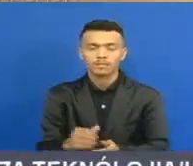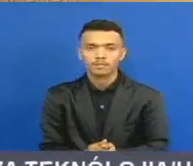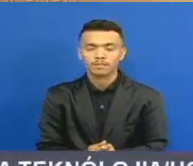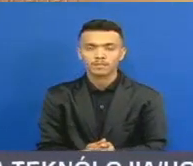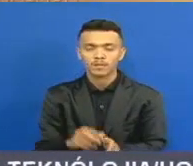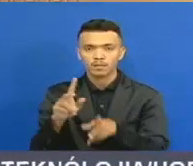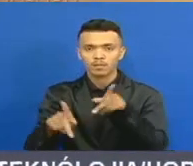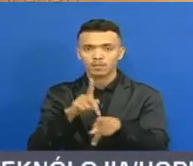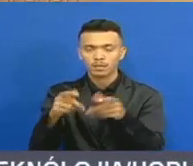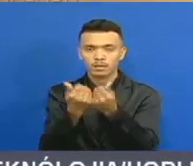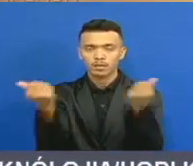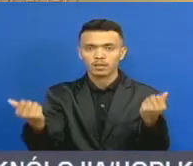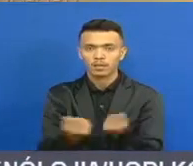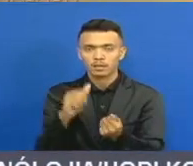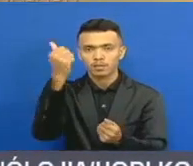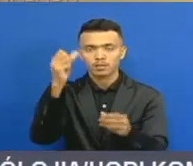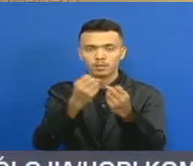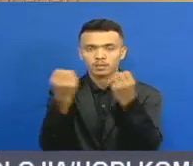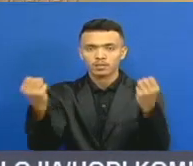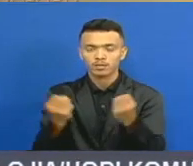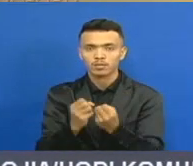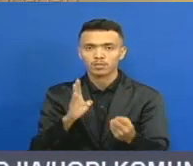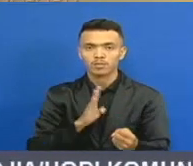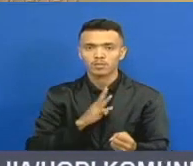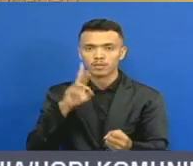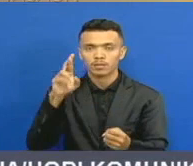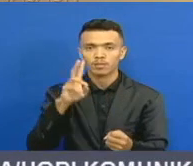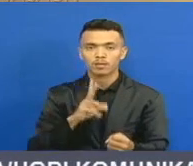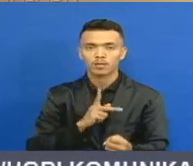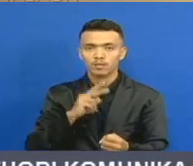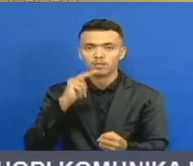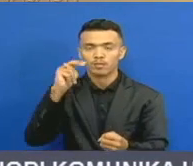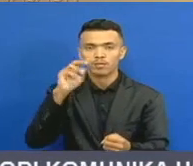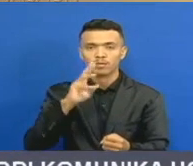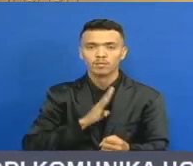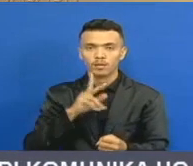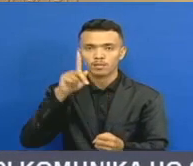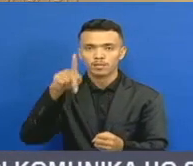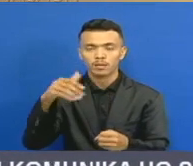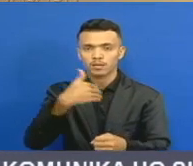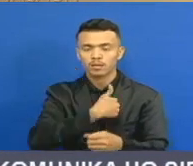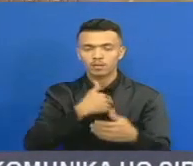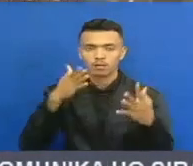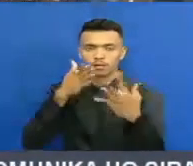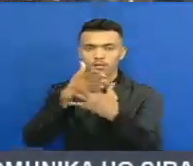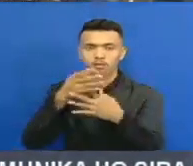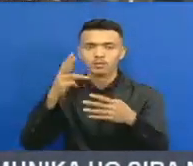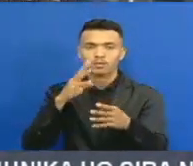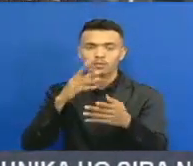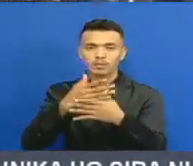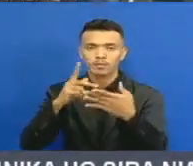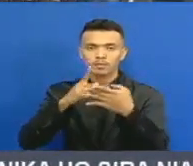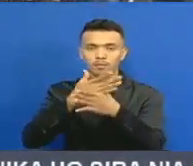Comunidade Aldeia Sanulo, Rusisuco, Becora, Coluhuno, Bairupite, se deu acesso ao programa Cesta Básica. Sábado semana,